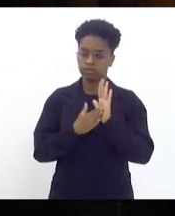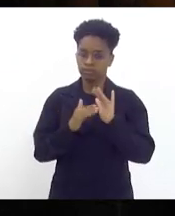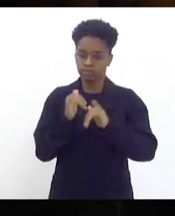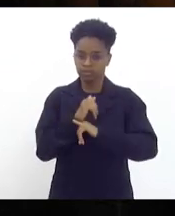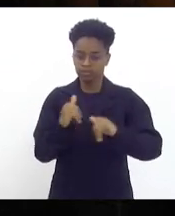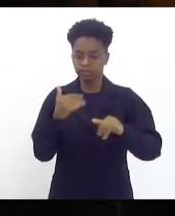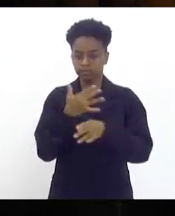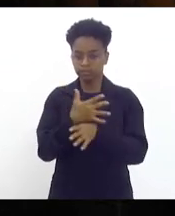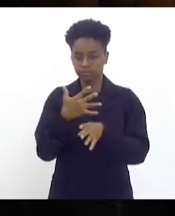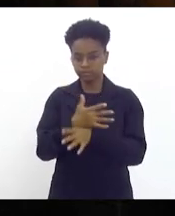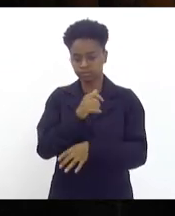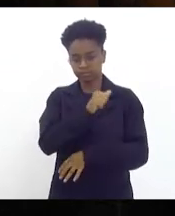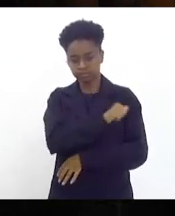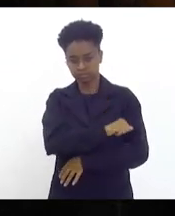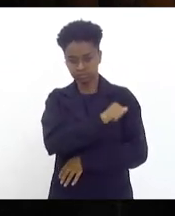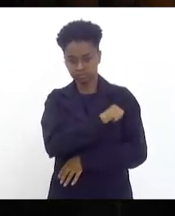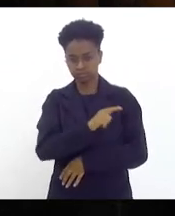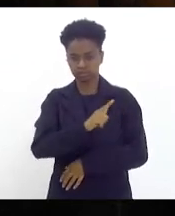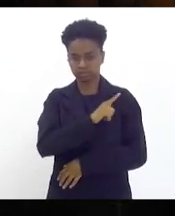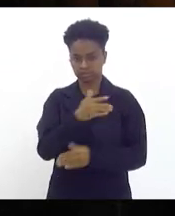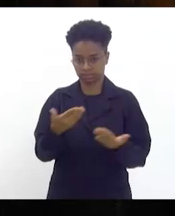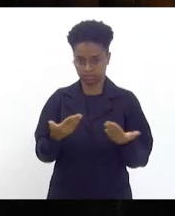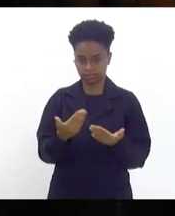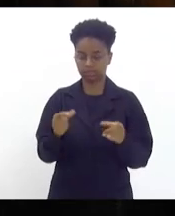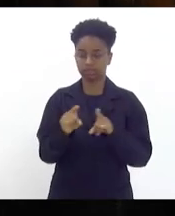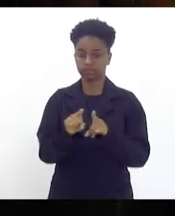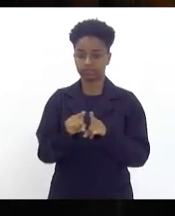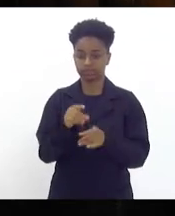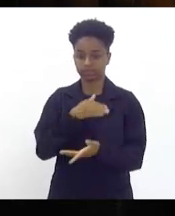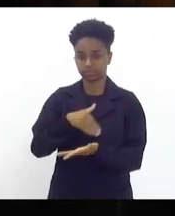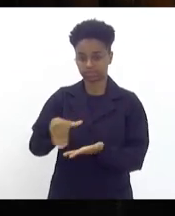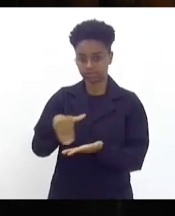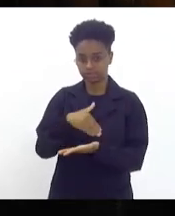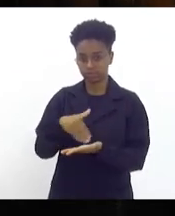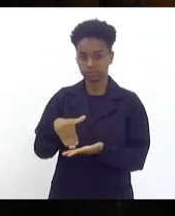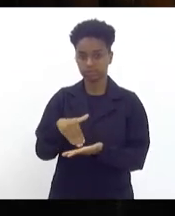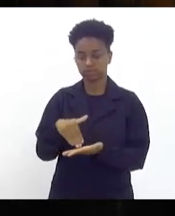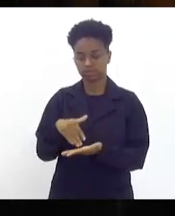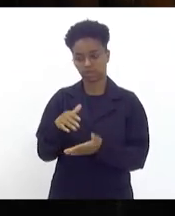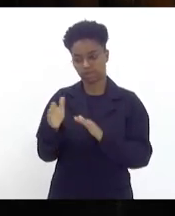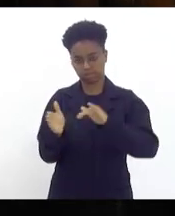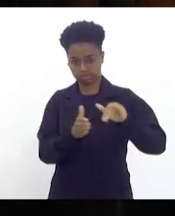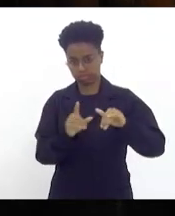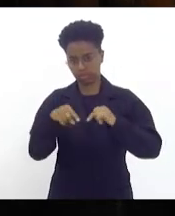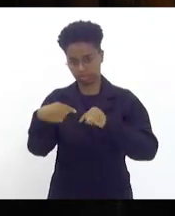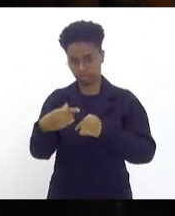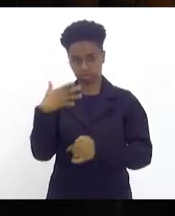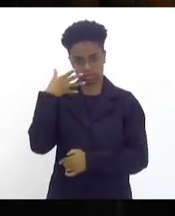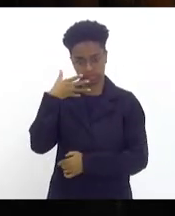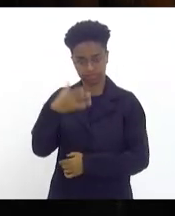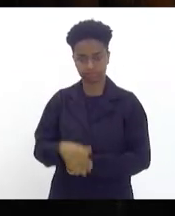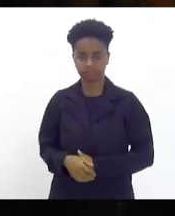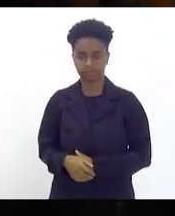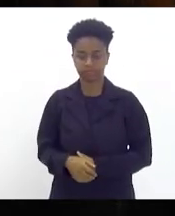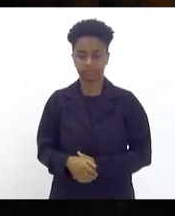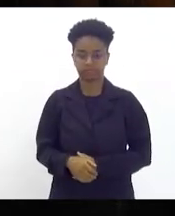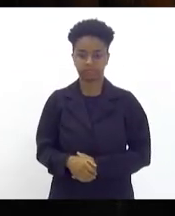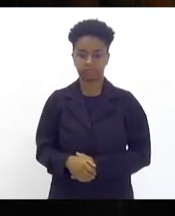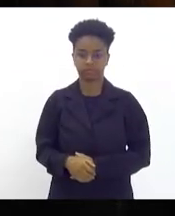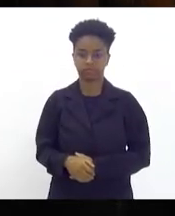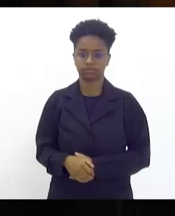a cidade do Rio de Janeiro para o atual gestor e também para o seu secretário que é um capítulo a parte eu vou falar mais adiante para que